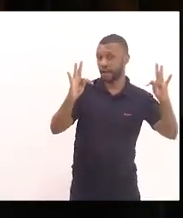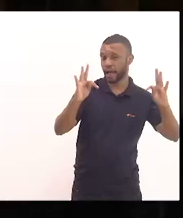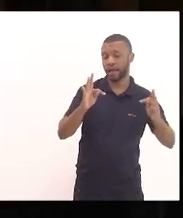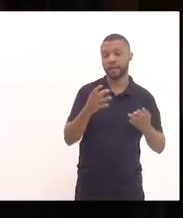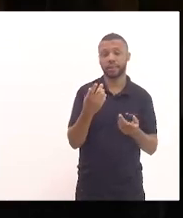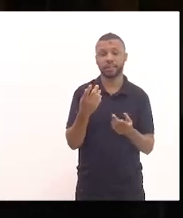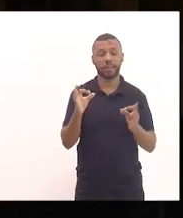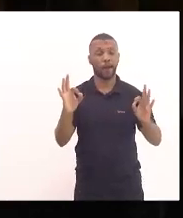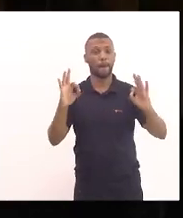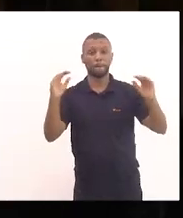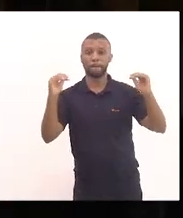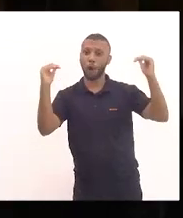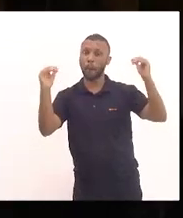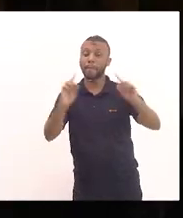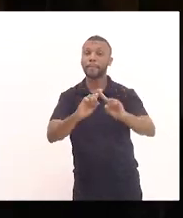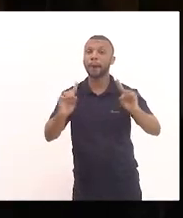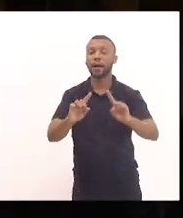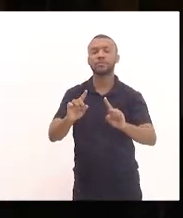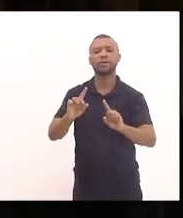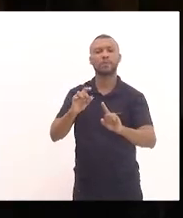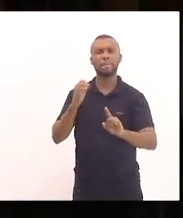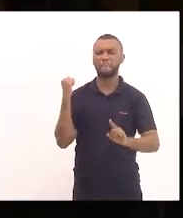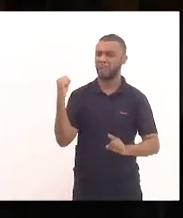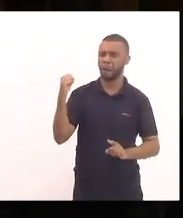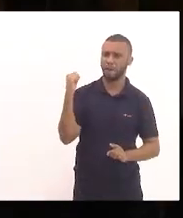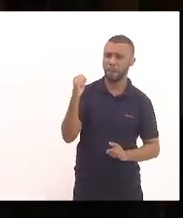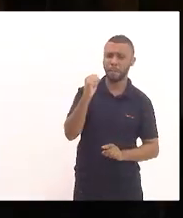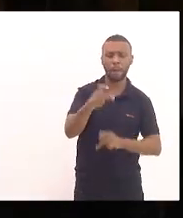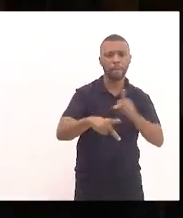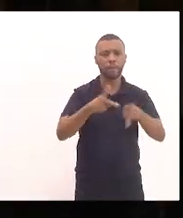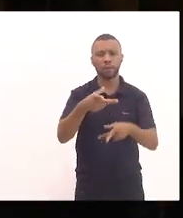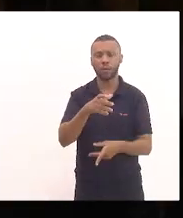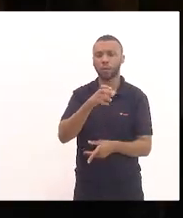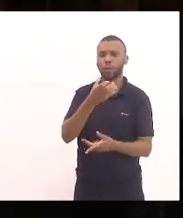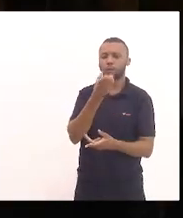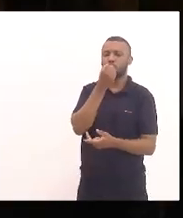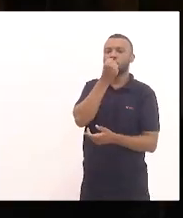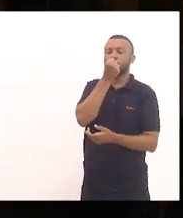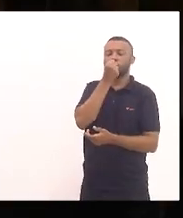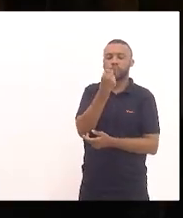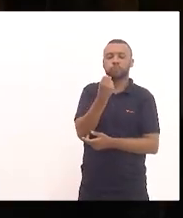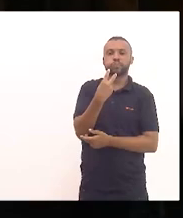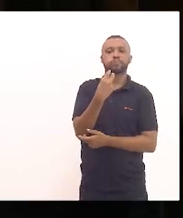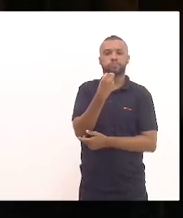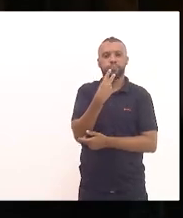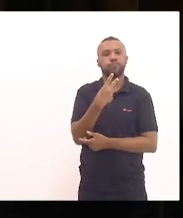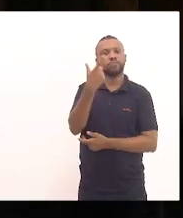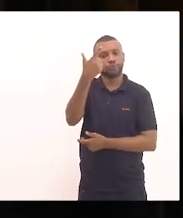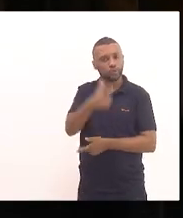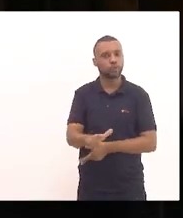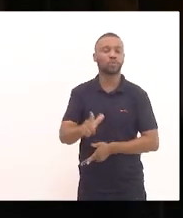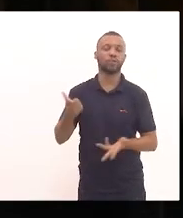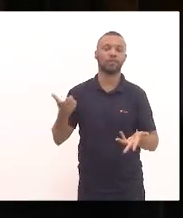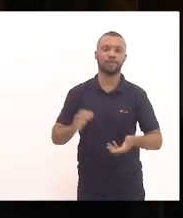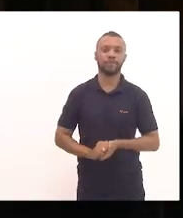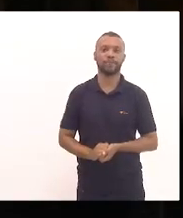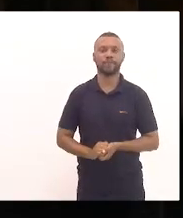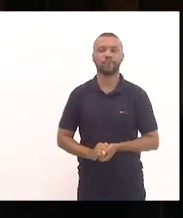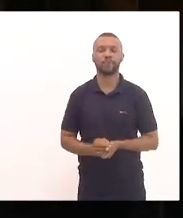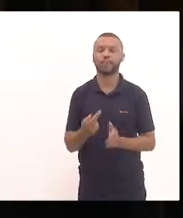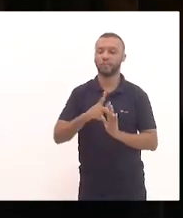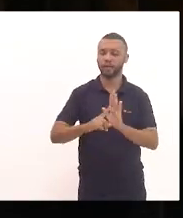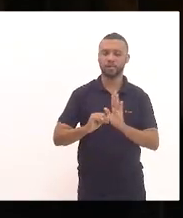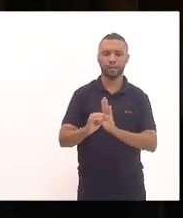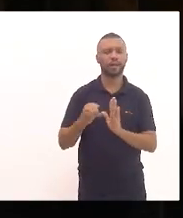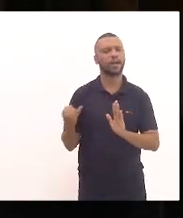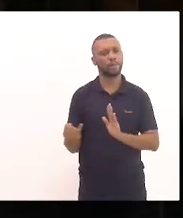que mata a nossa população todos os dias, envenenada mais um pouquinho. Então, nesse sentido, é fundamental esse projeto de lei.